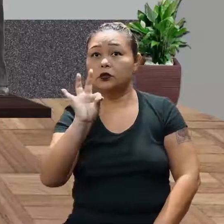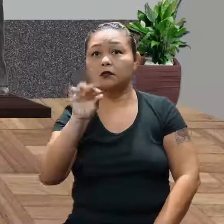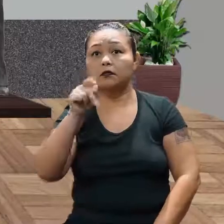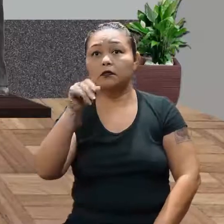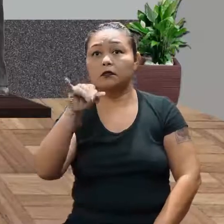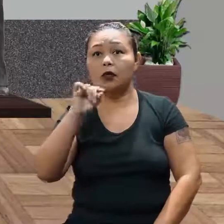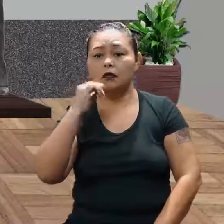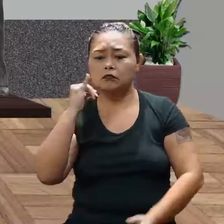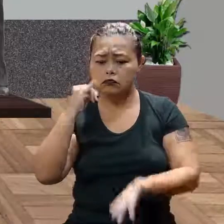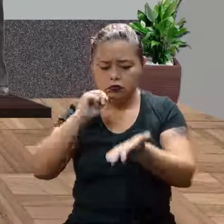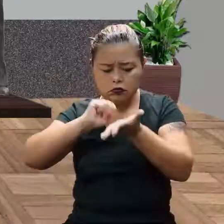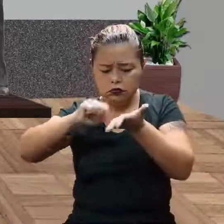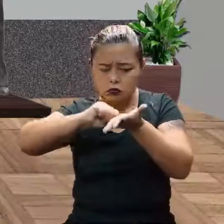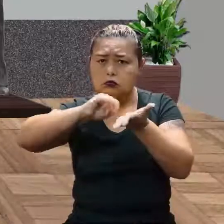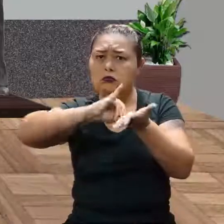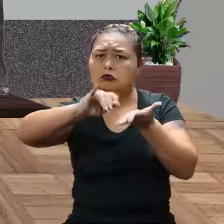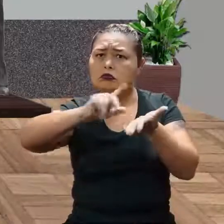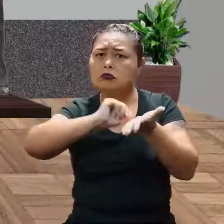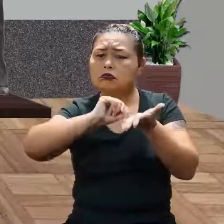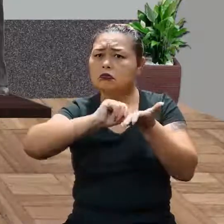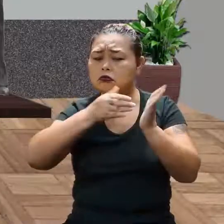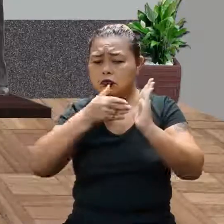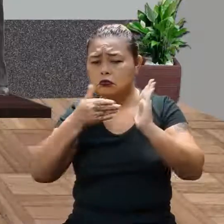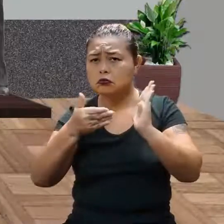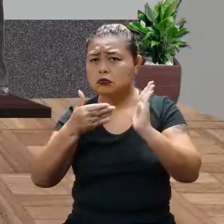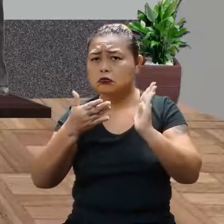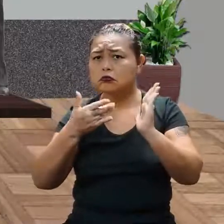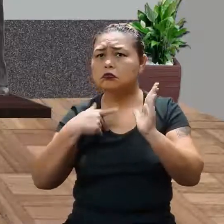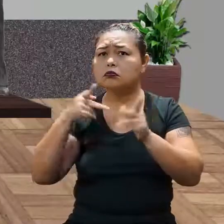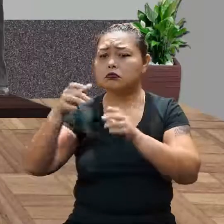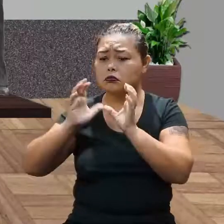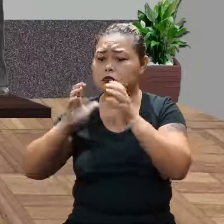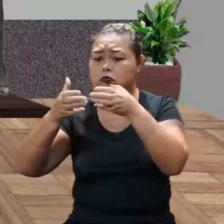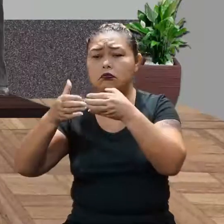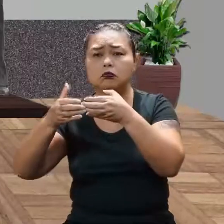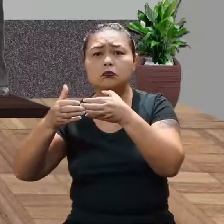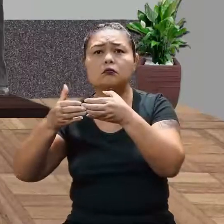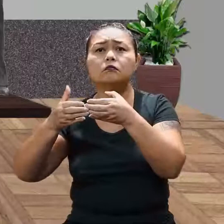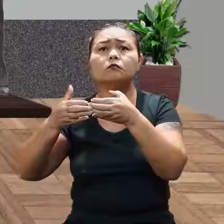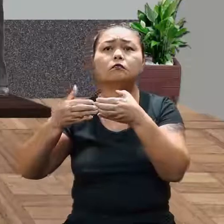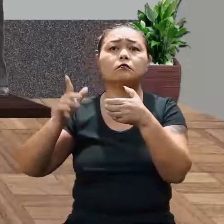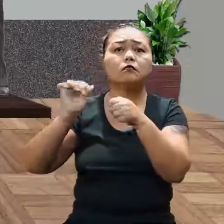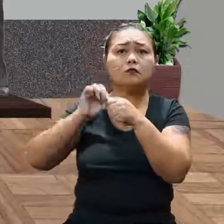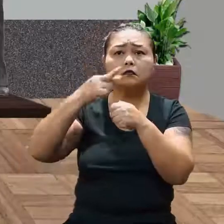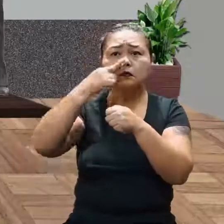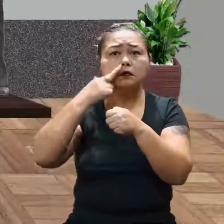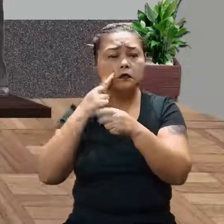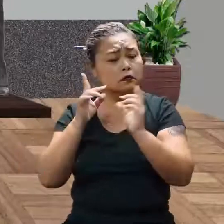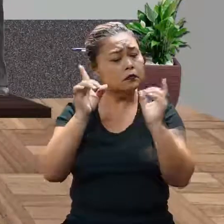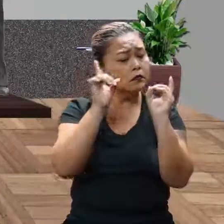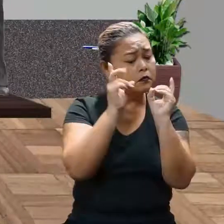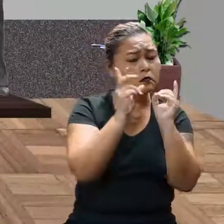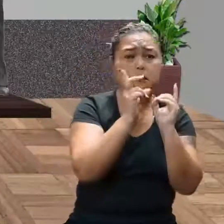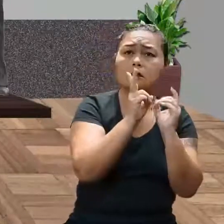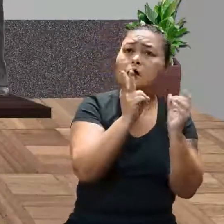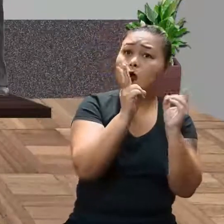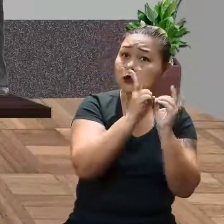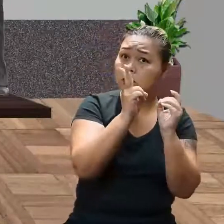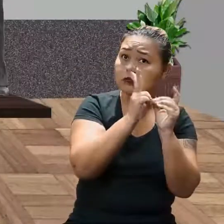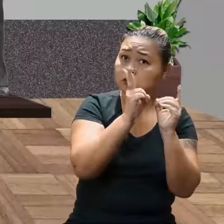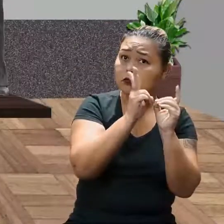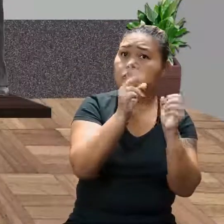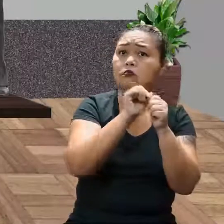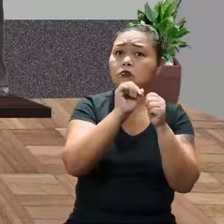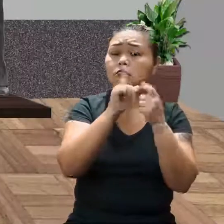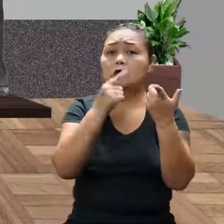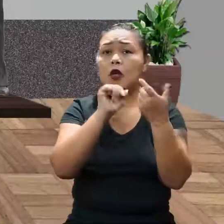conflitos que tiveram aqui entre os membros da Comissão Rondon e os indígenas que eles vão encontrar,